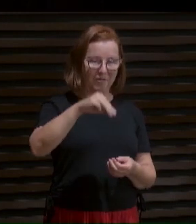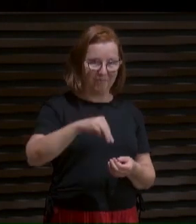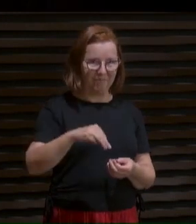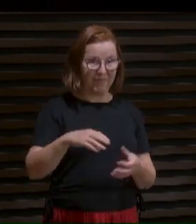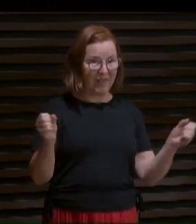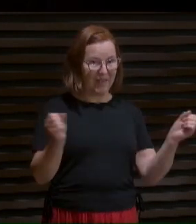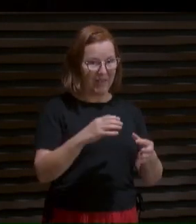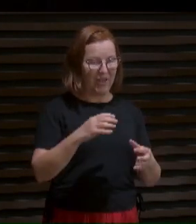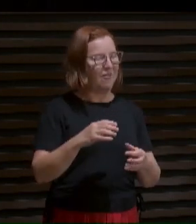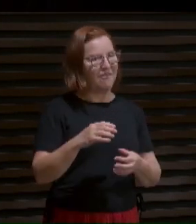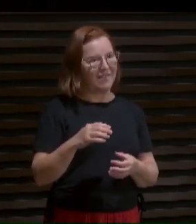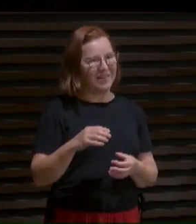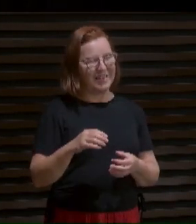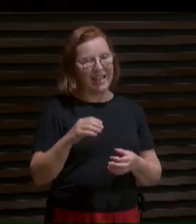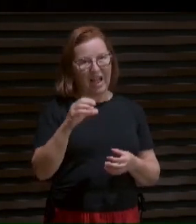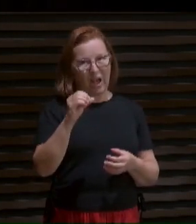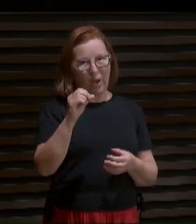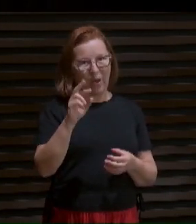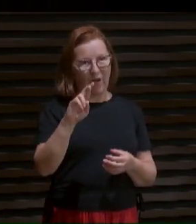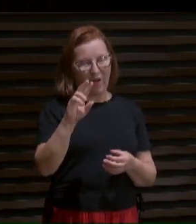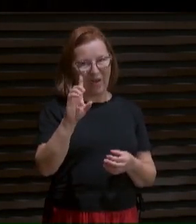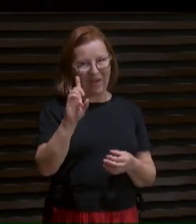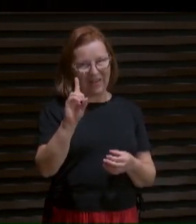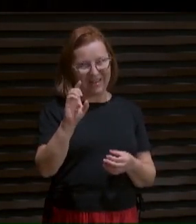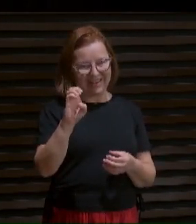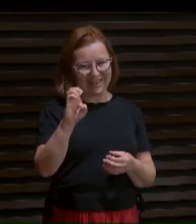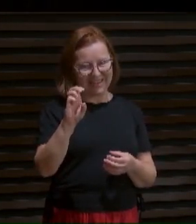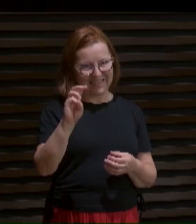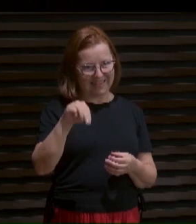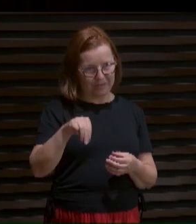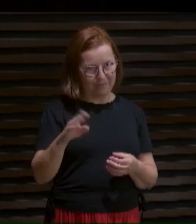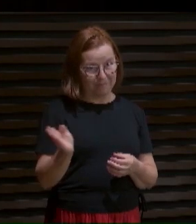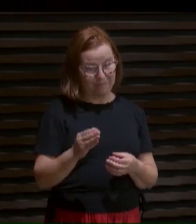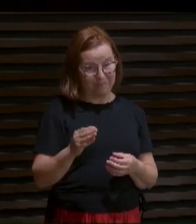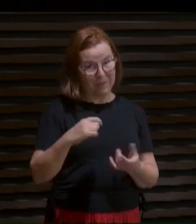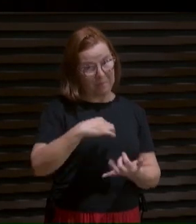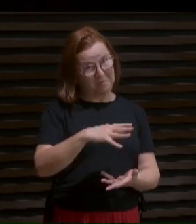bem afinado com a religião